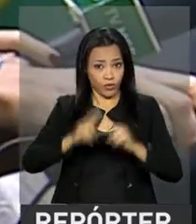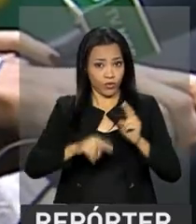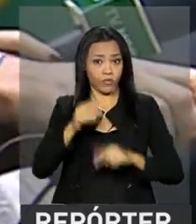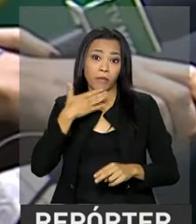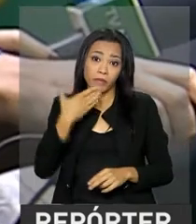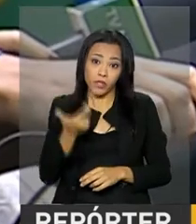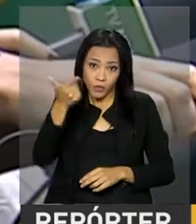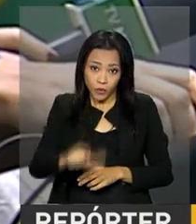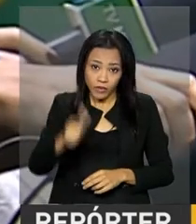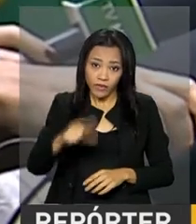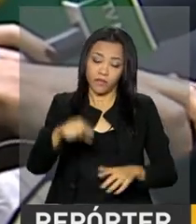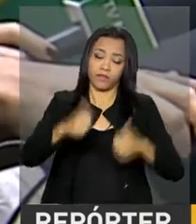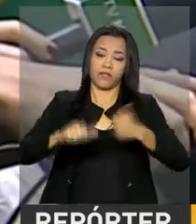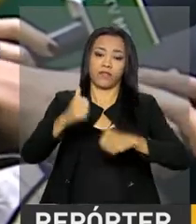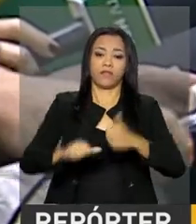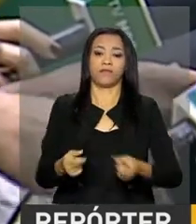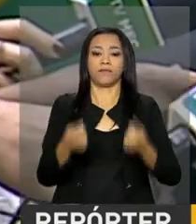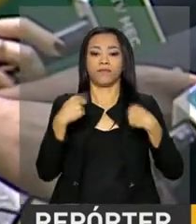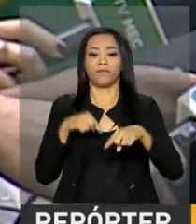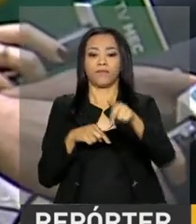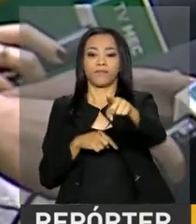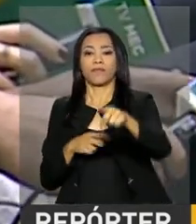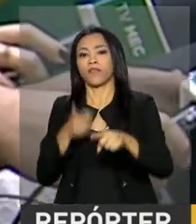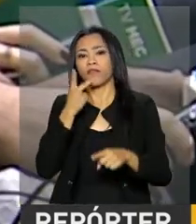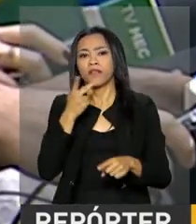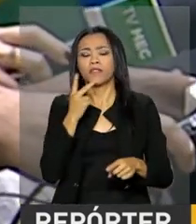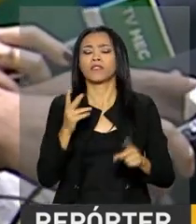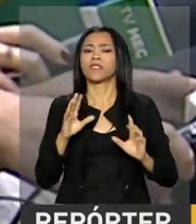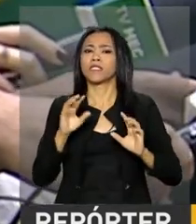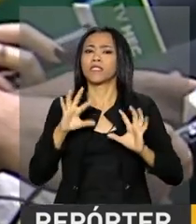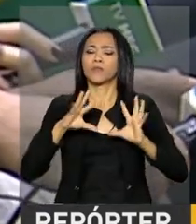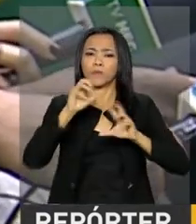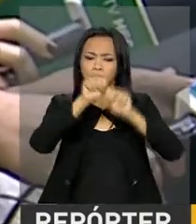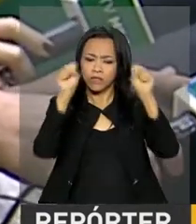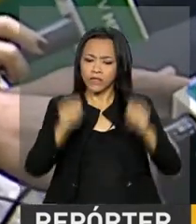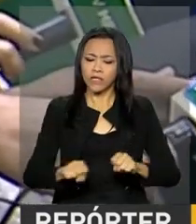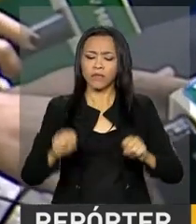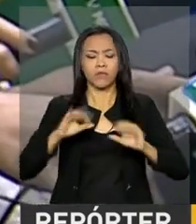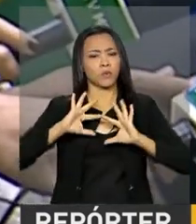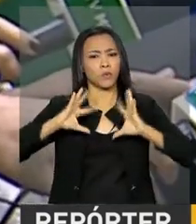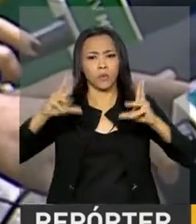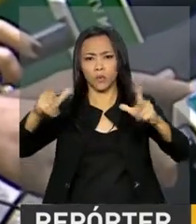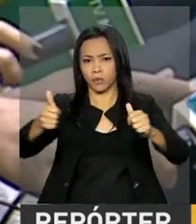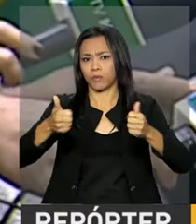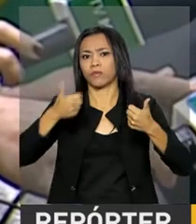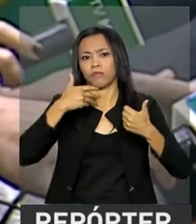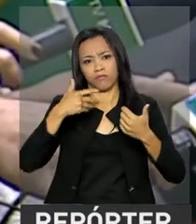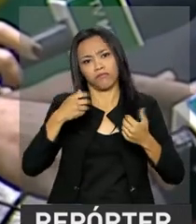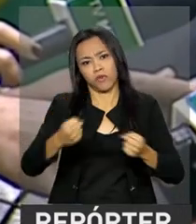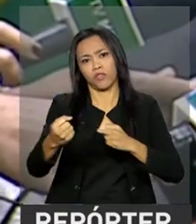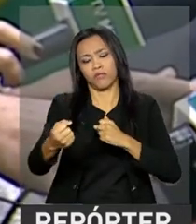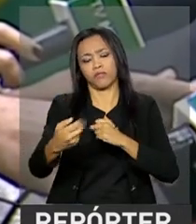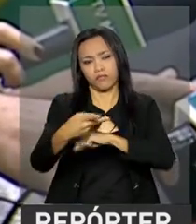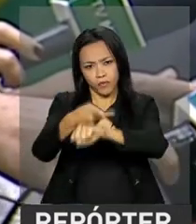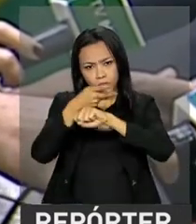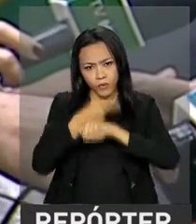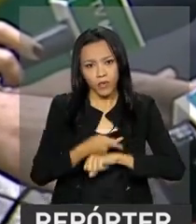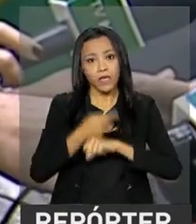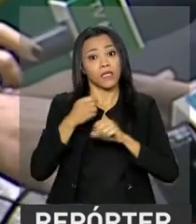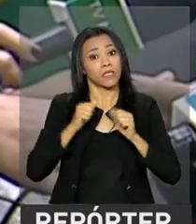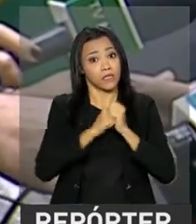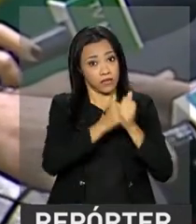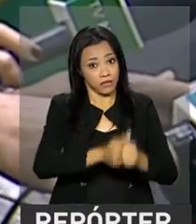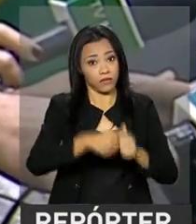habilitado a receber a confirmação de todos que desejam fazê-lo em 2017 cumprindo a legislação